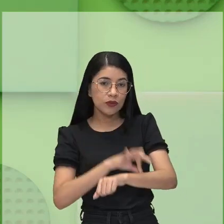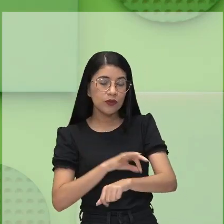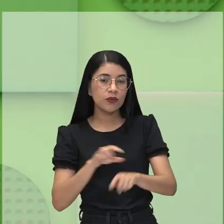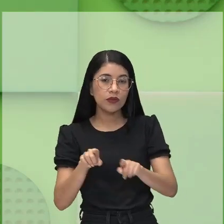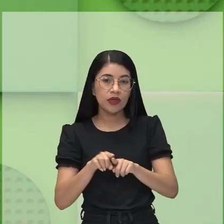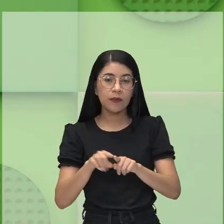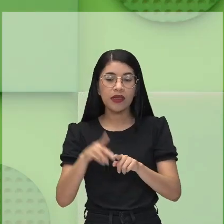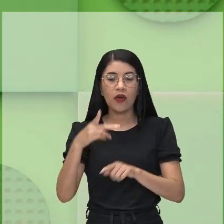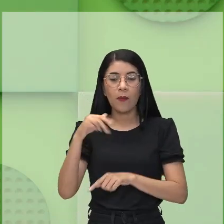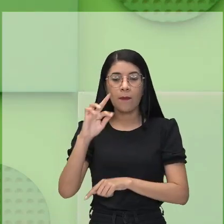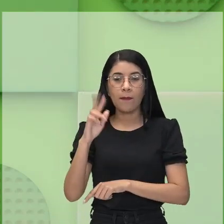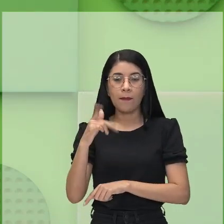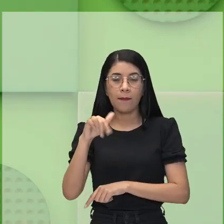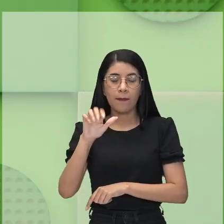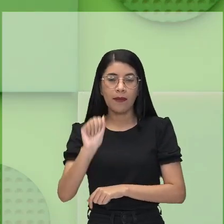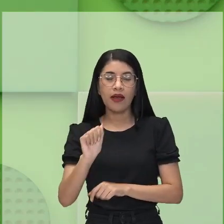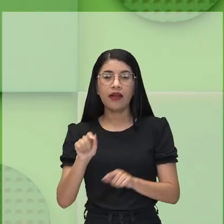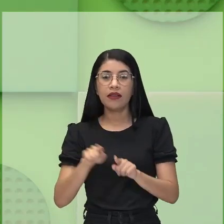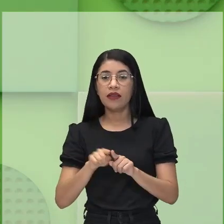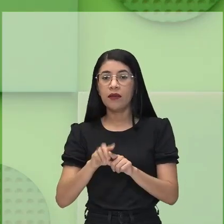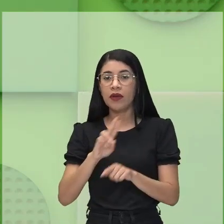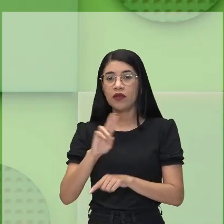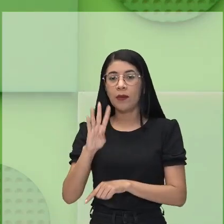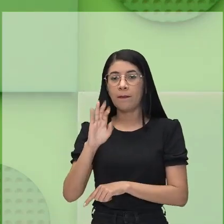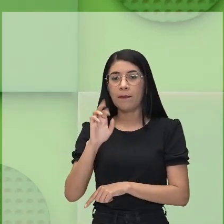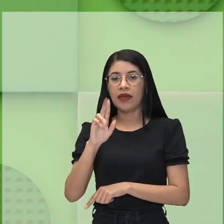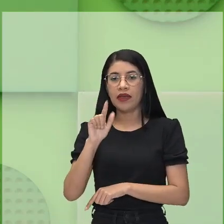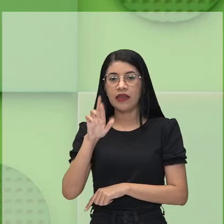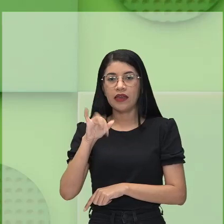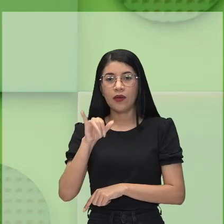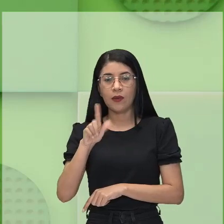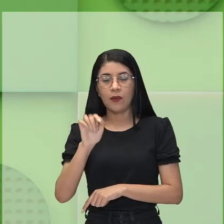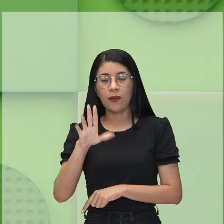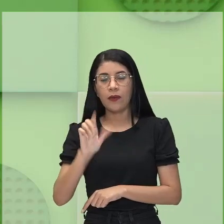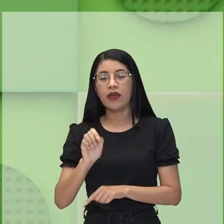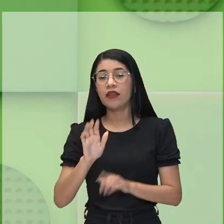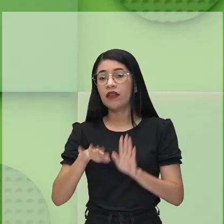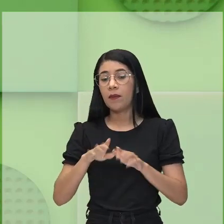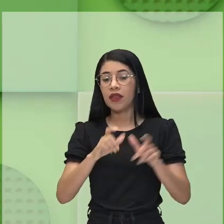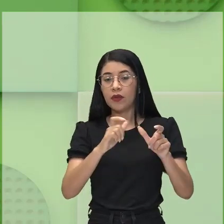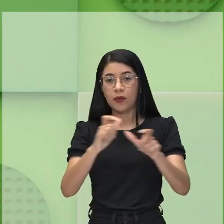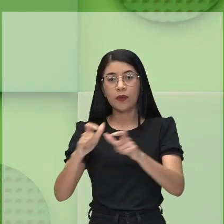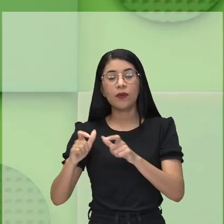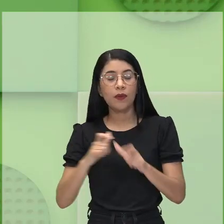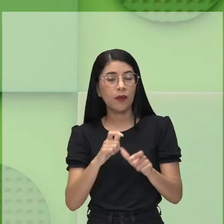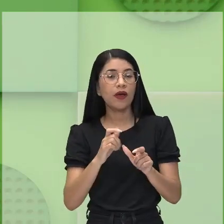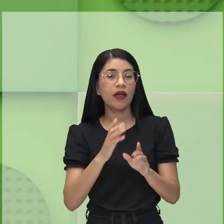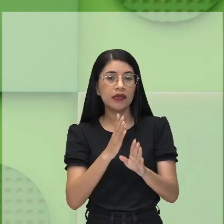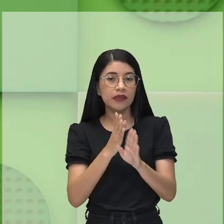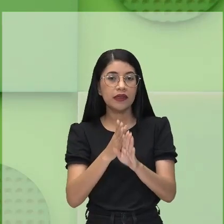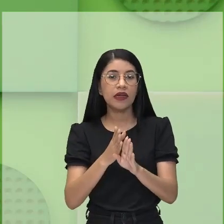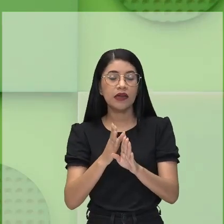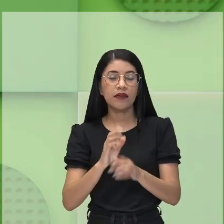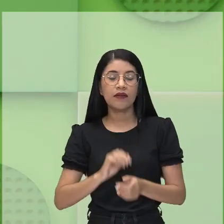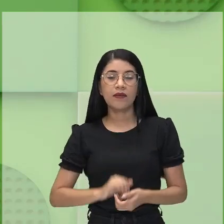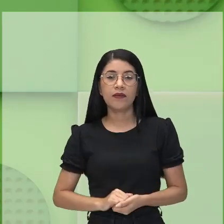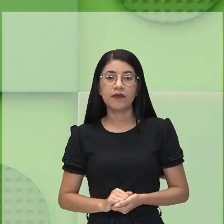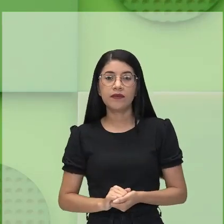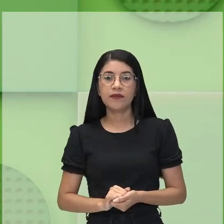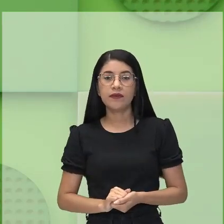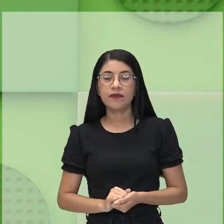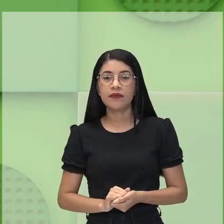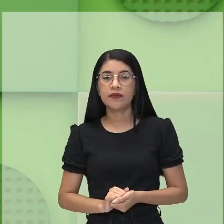mosquito palha, e também ele é chamado de berigui, dependendo da região onde ele está,